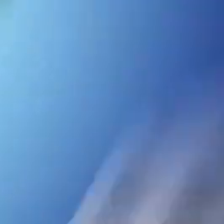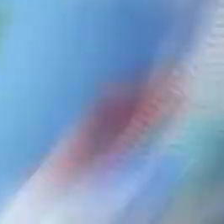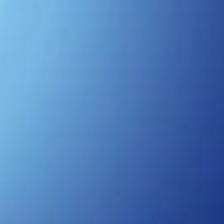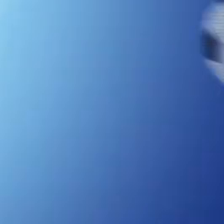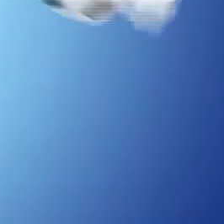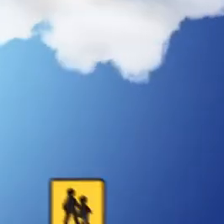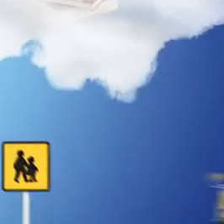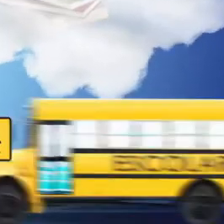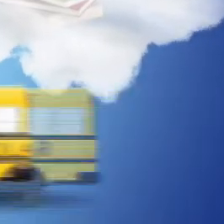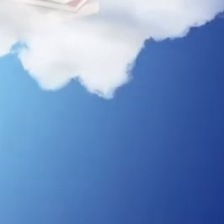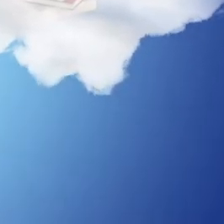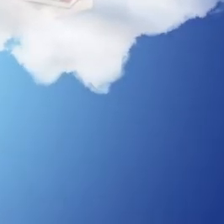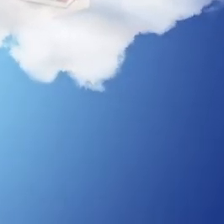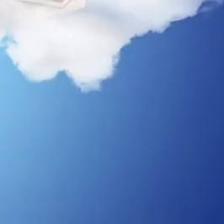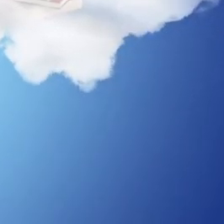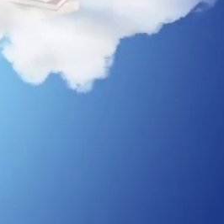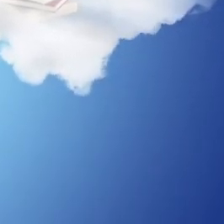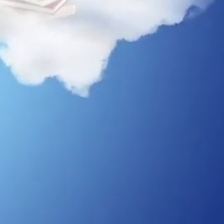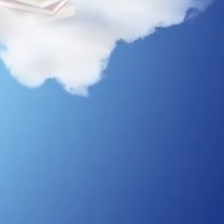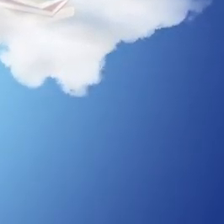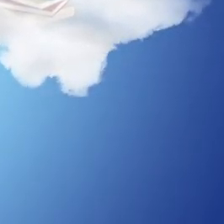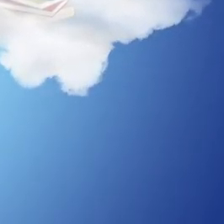E aí